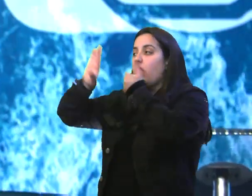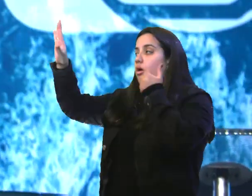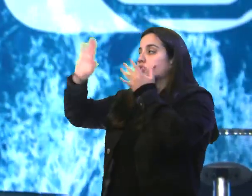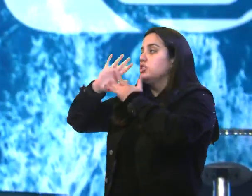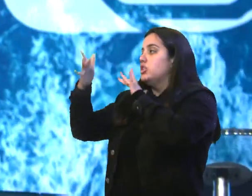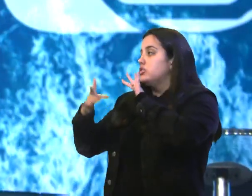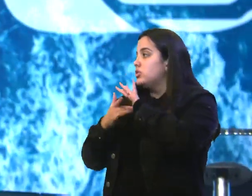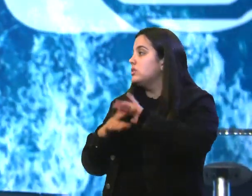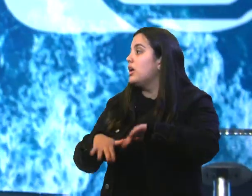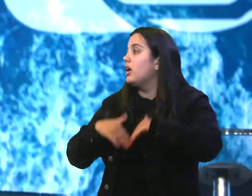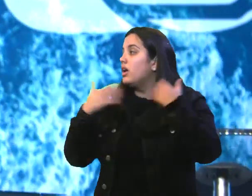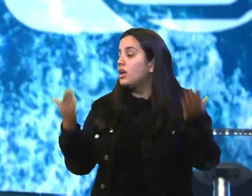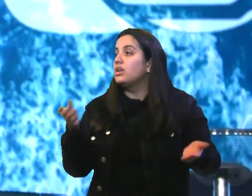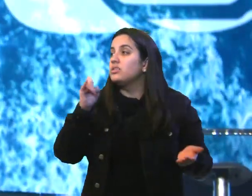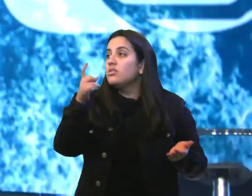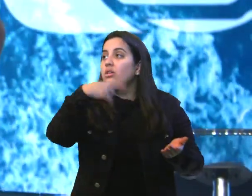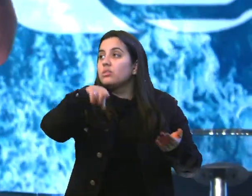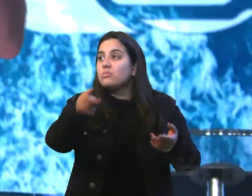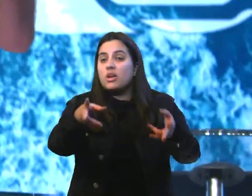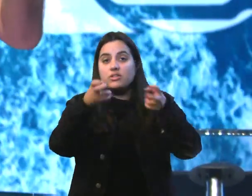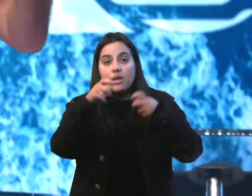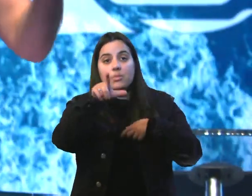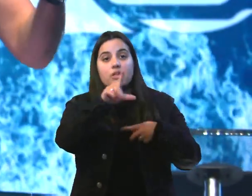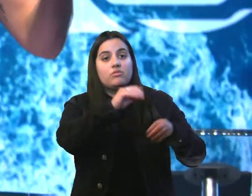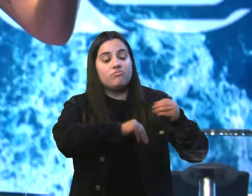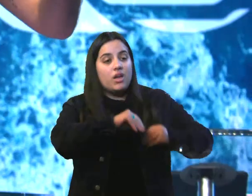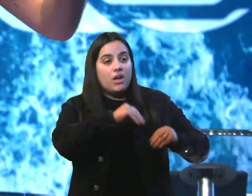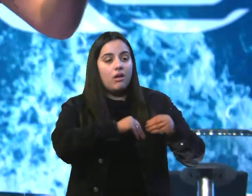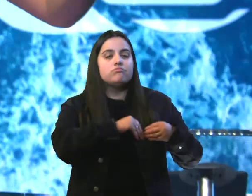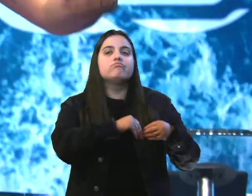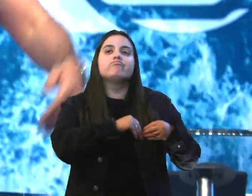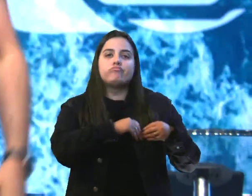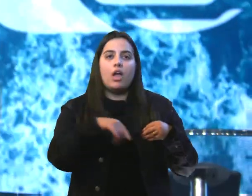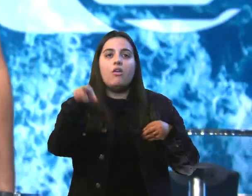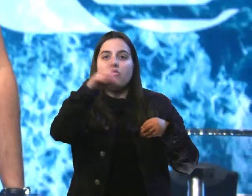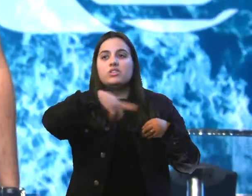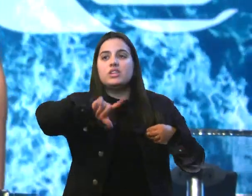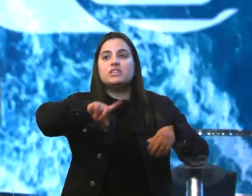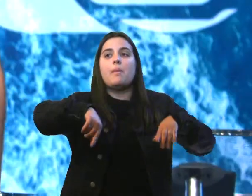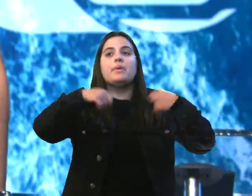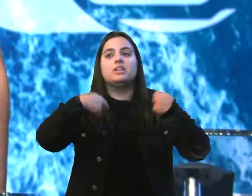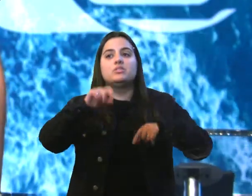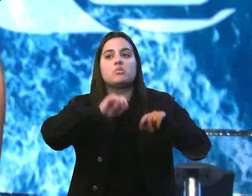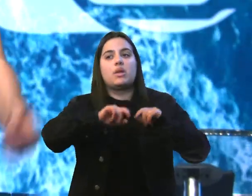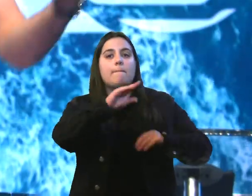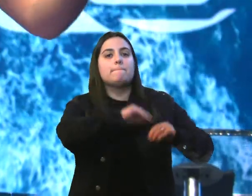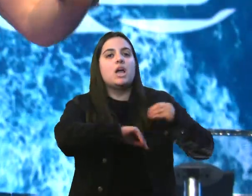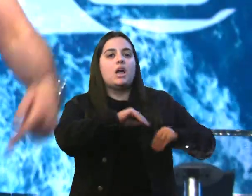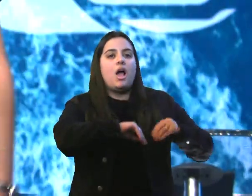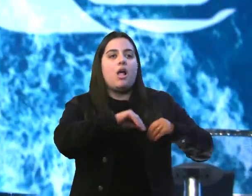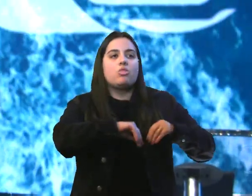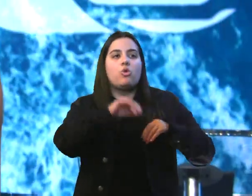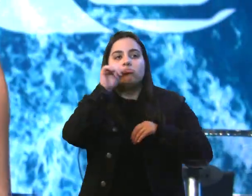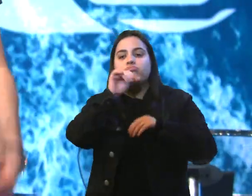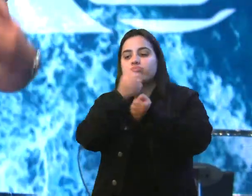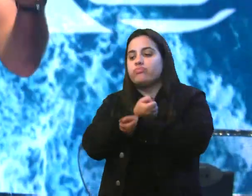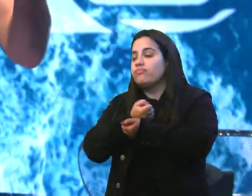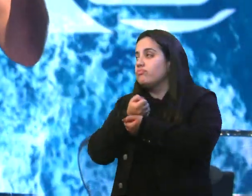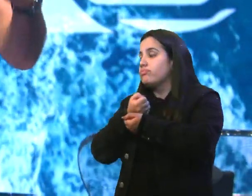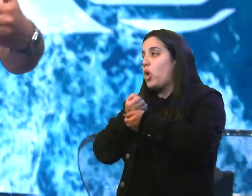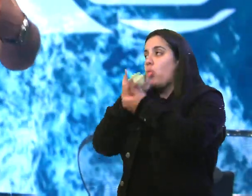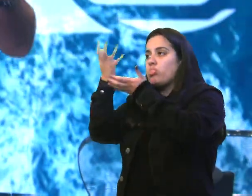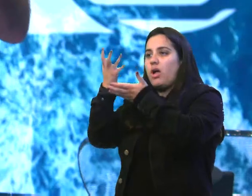E se você percebe que você está sujo, você precisa confessar os seus pecados. Um verdadeiro seguidor de